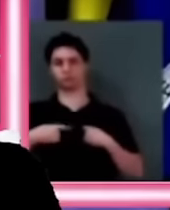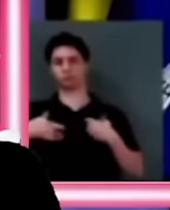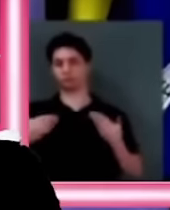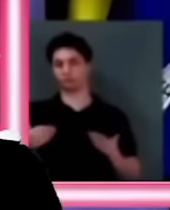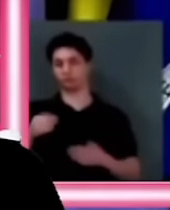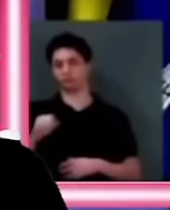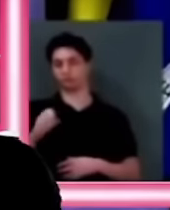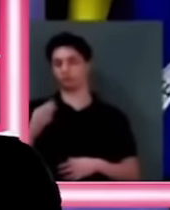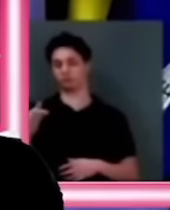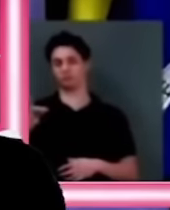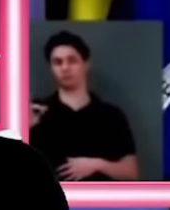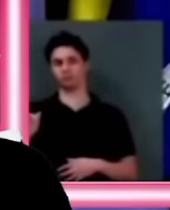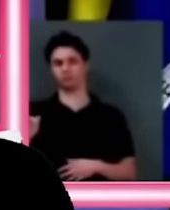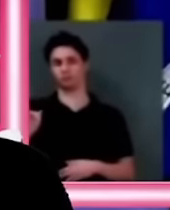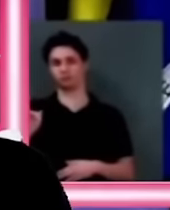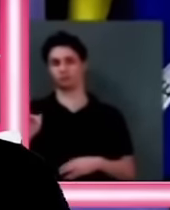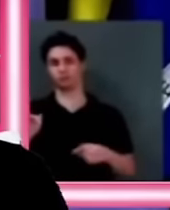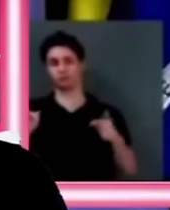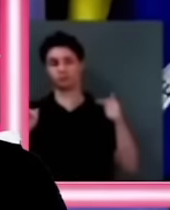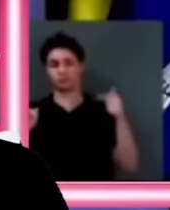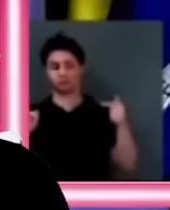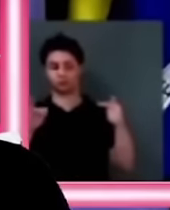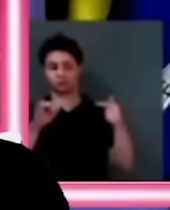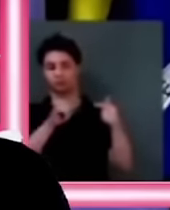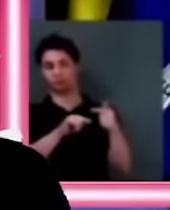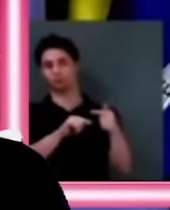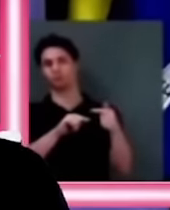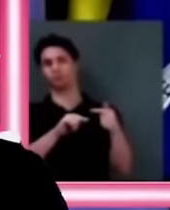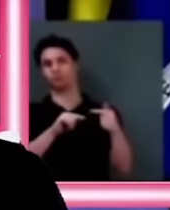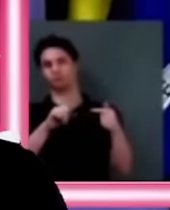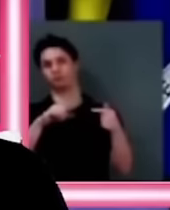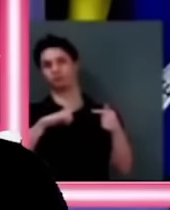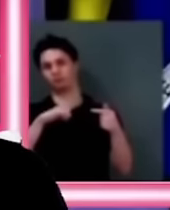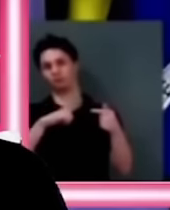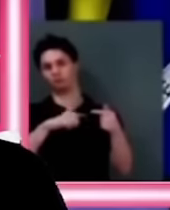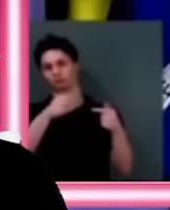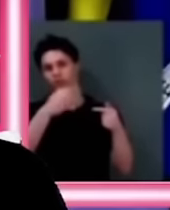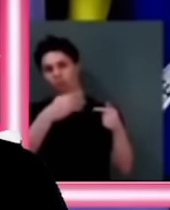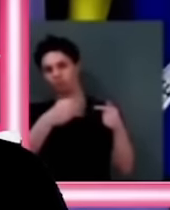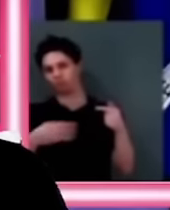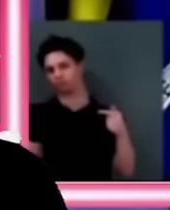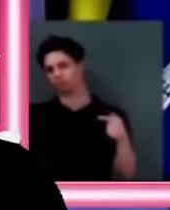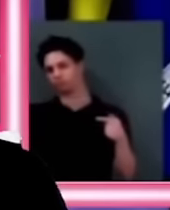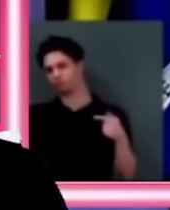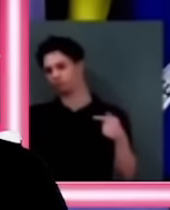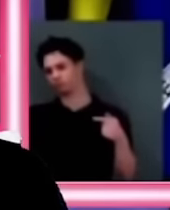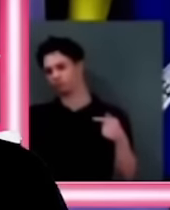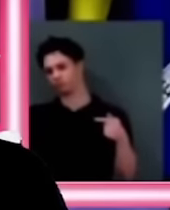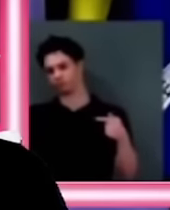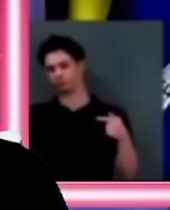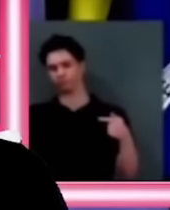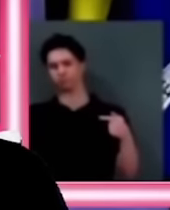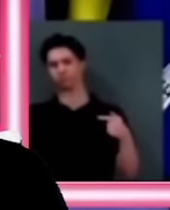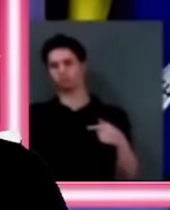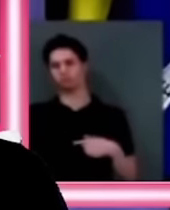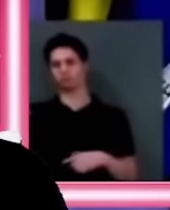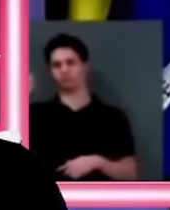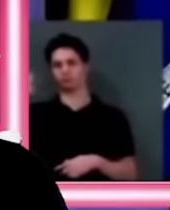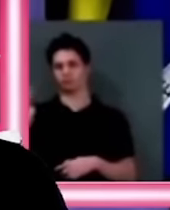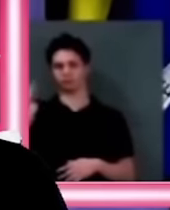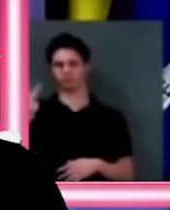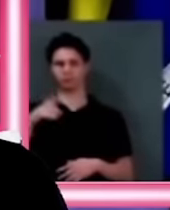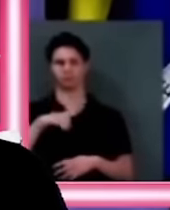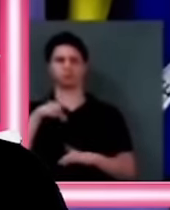Federal dos sete das sete cadeiras detém três e Indica dois Portanto ele tem